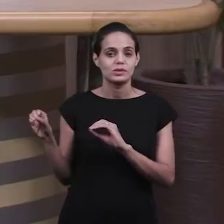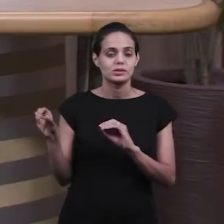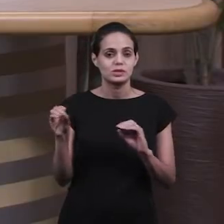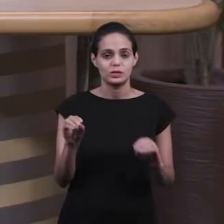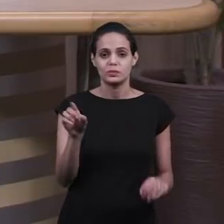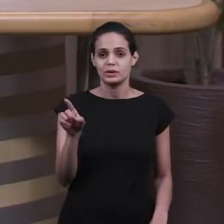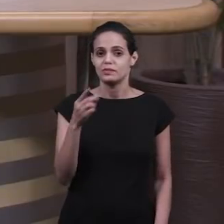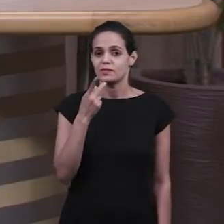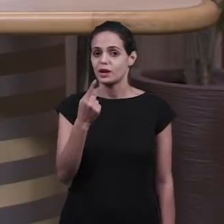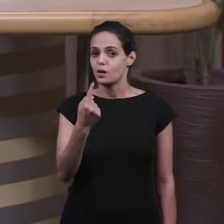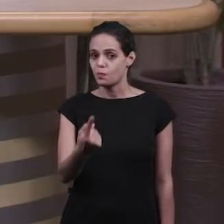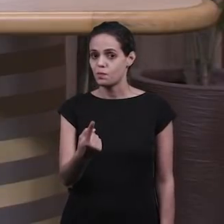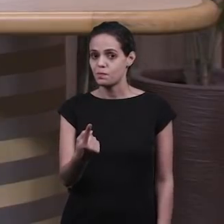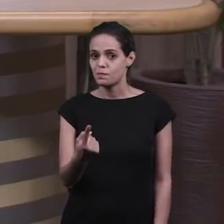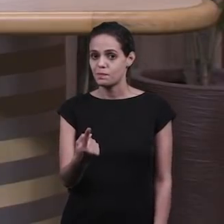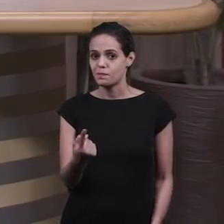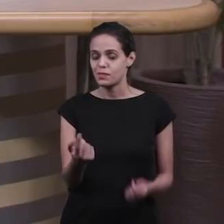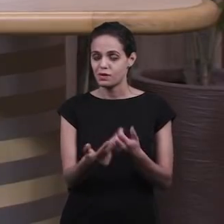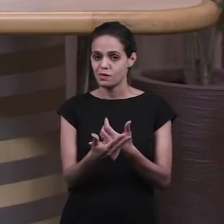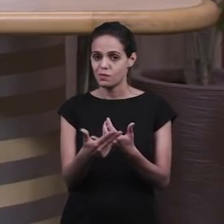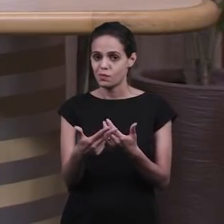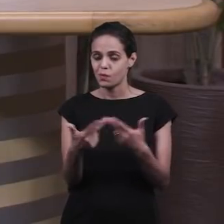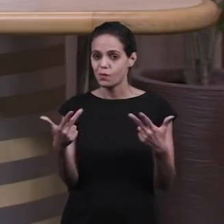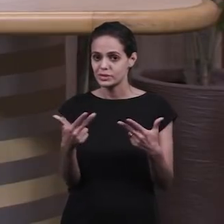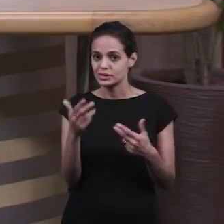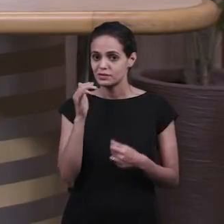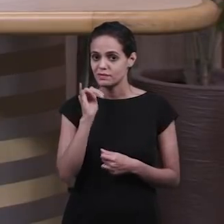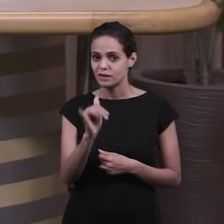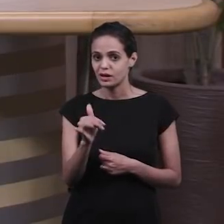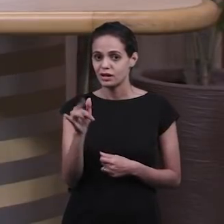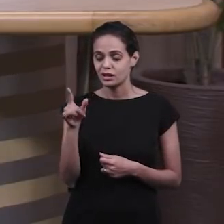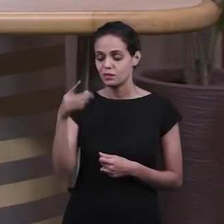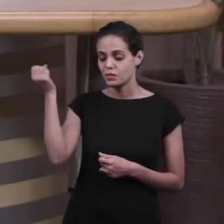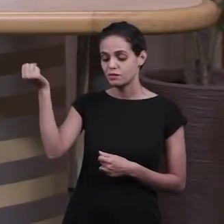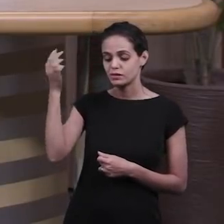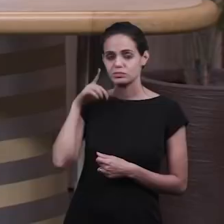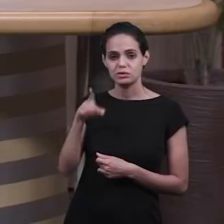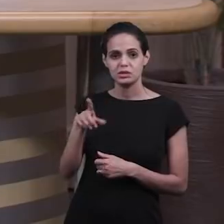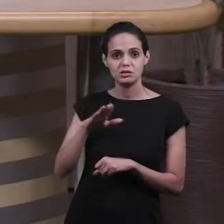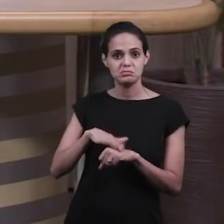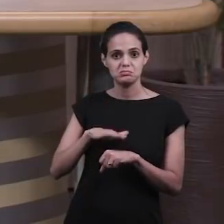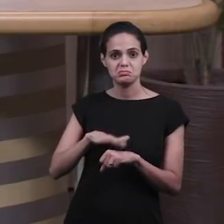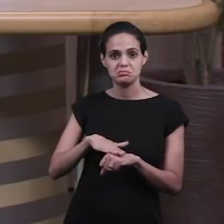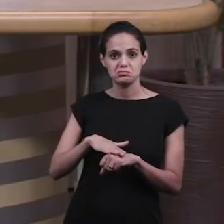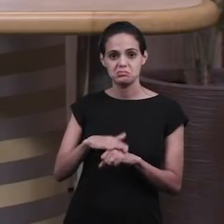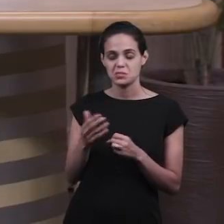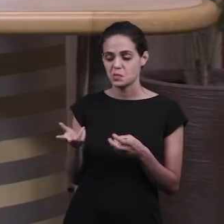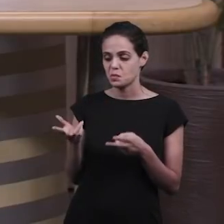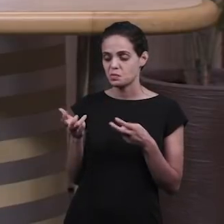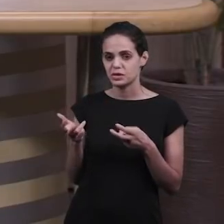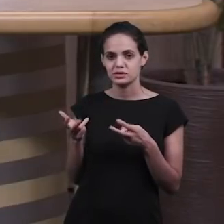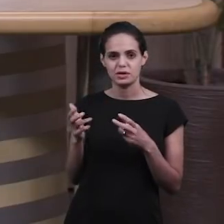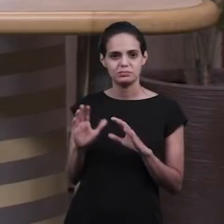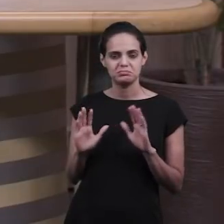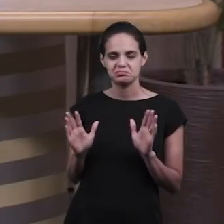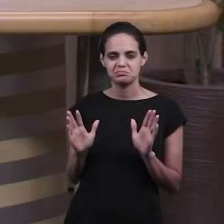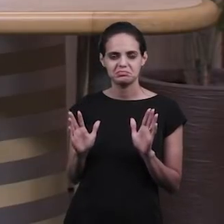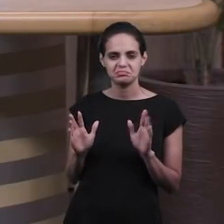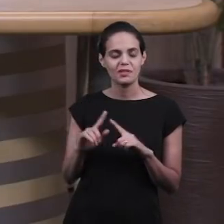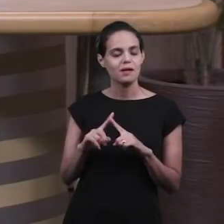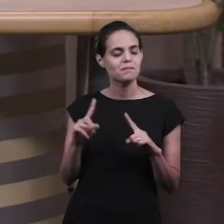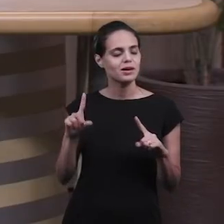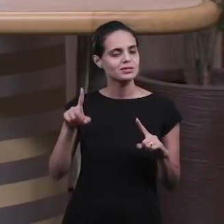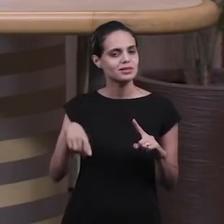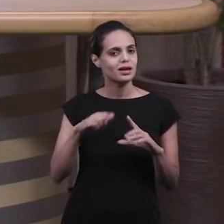coisa que é uma revelação que ele nem ele percebe. Nem ele percebe. Então, são